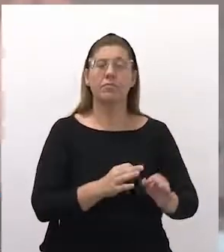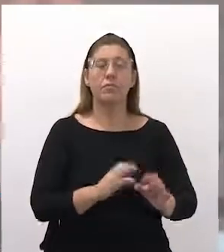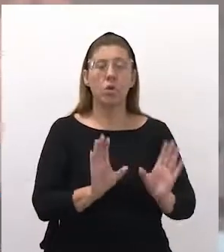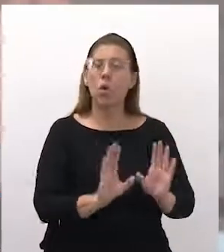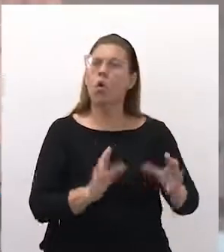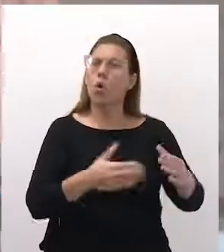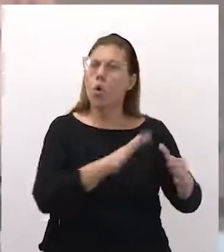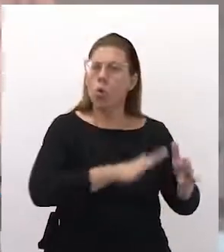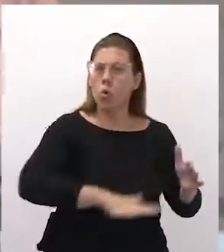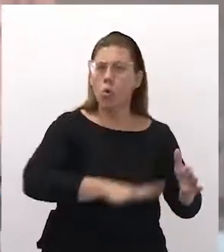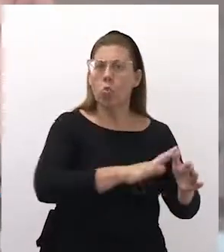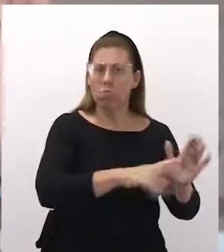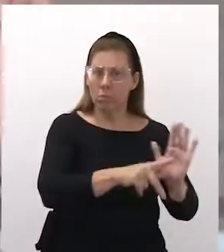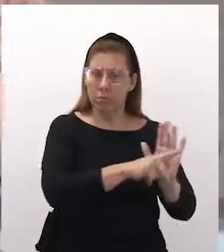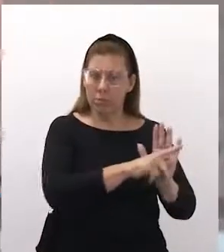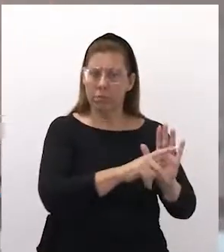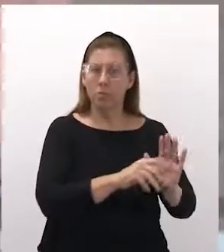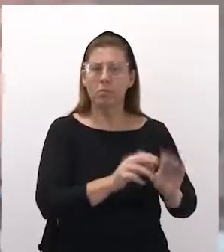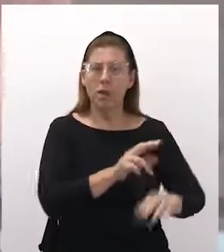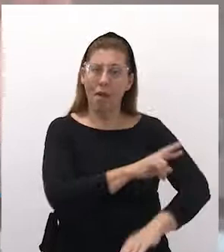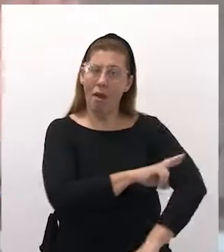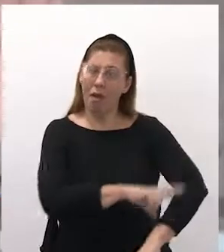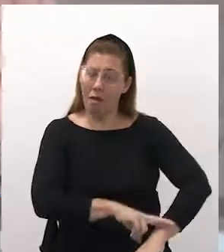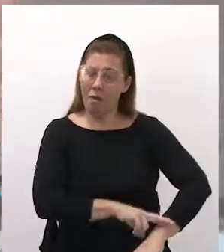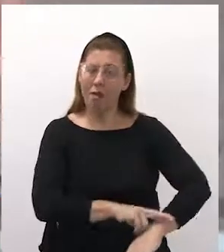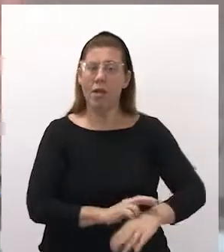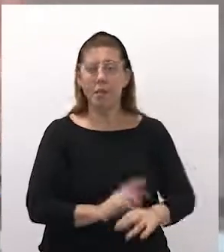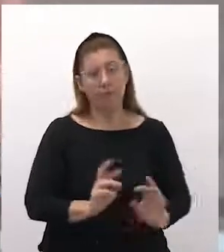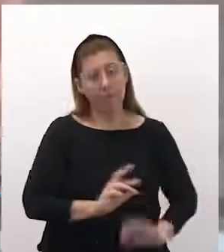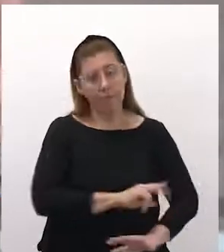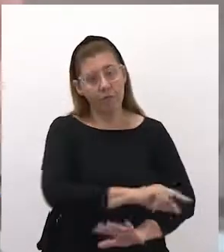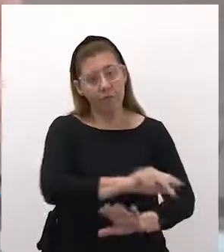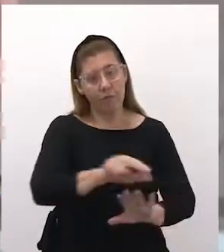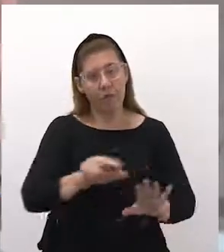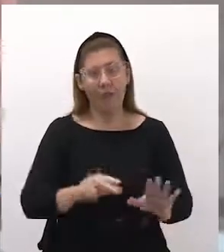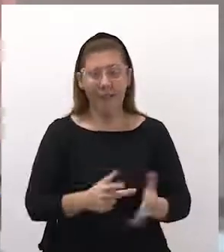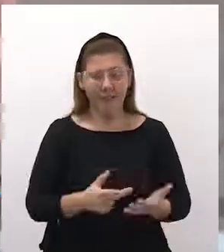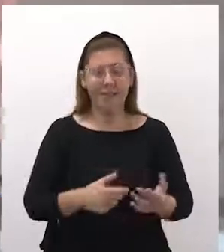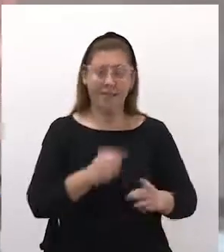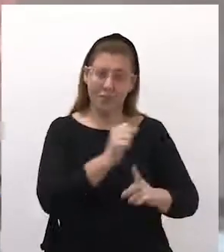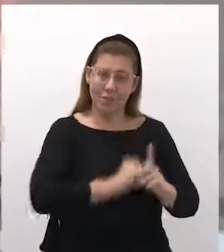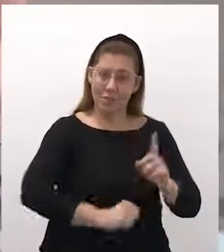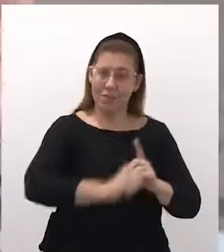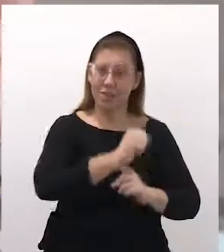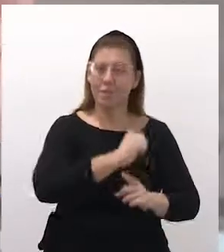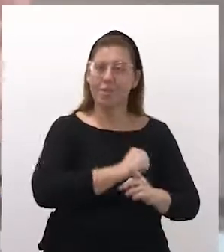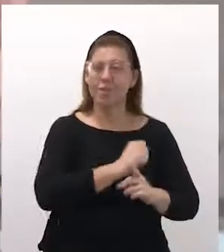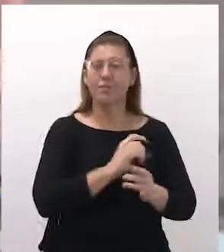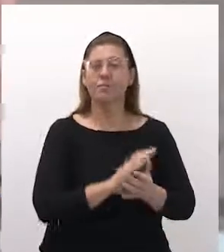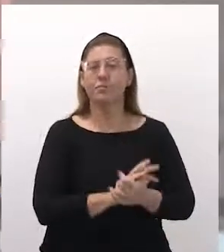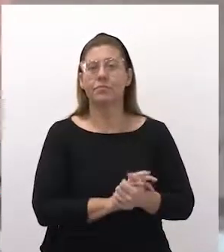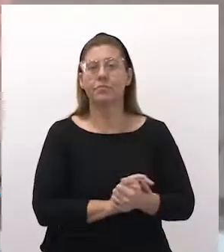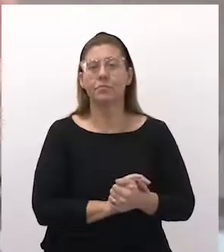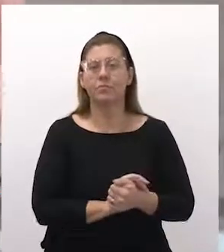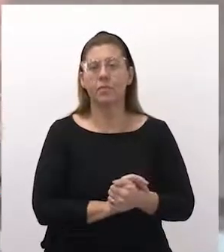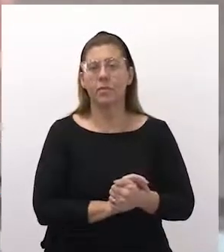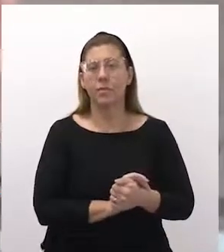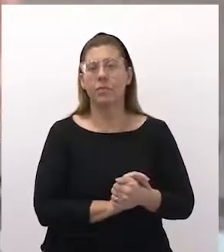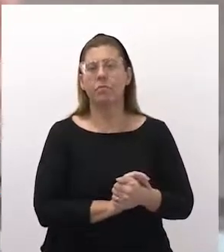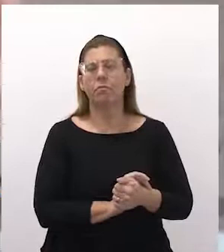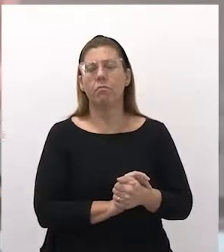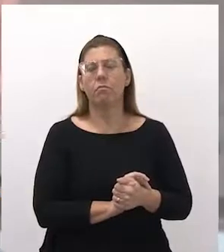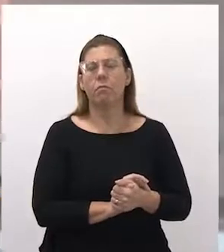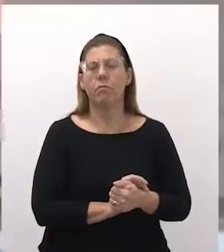que pertencem a raças distintas, essa construção social, né? Enfim, não é raça científica, raça enquanto